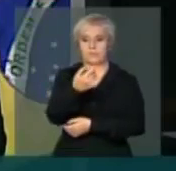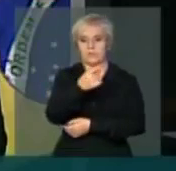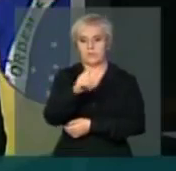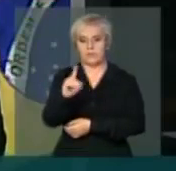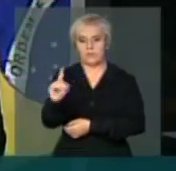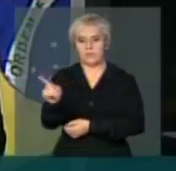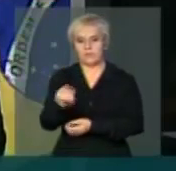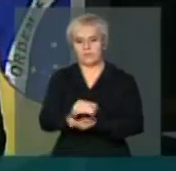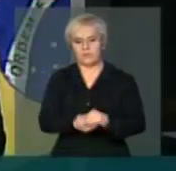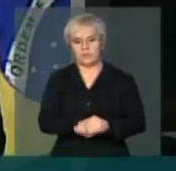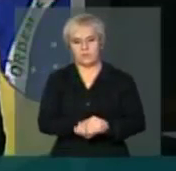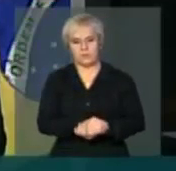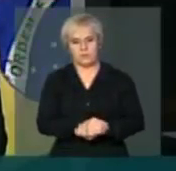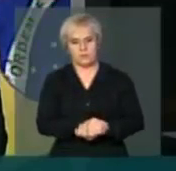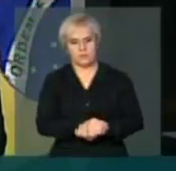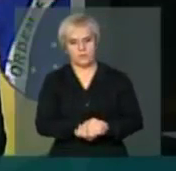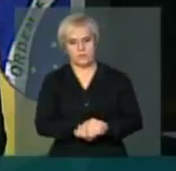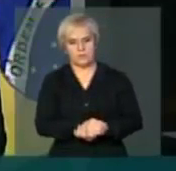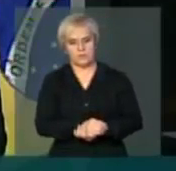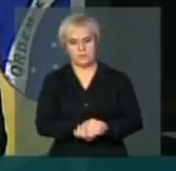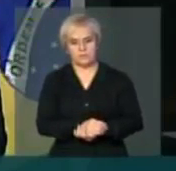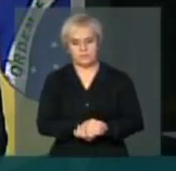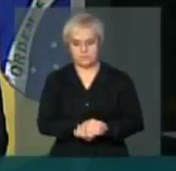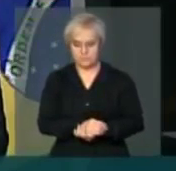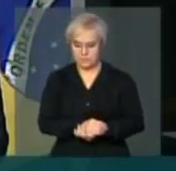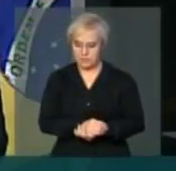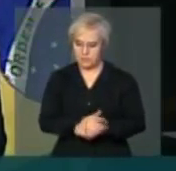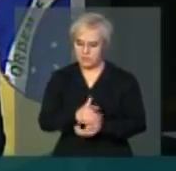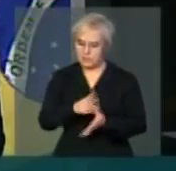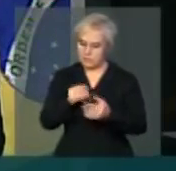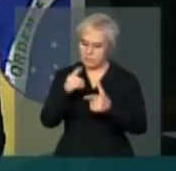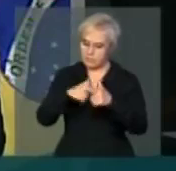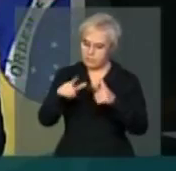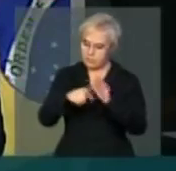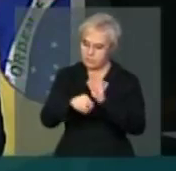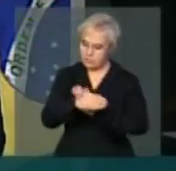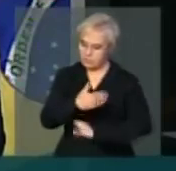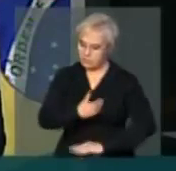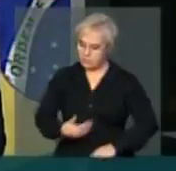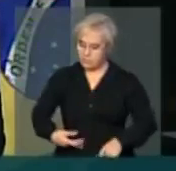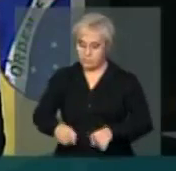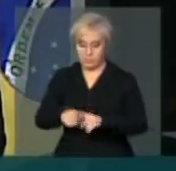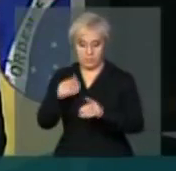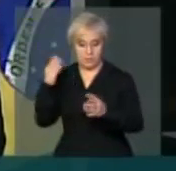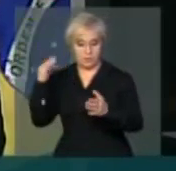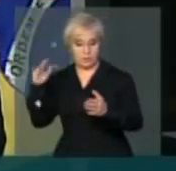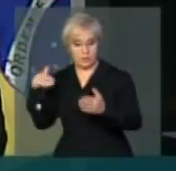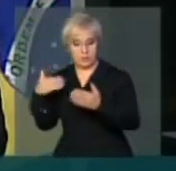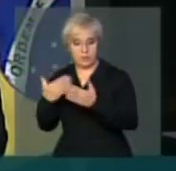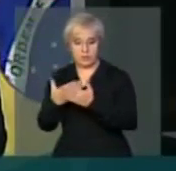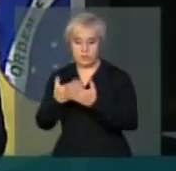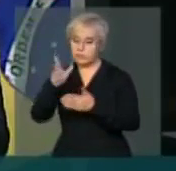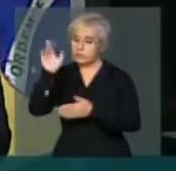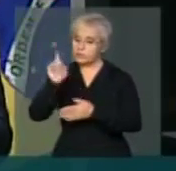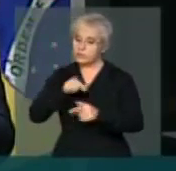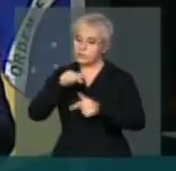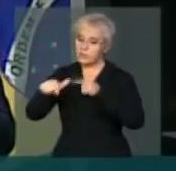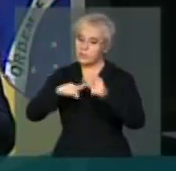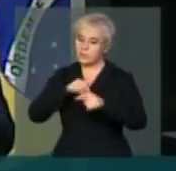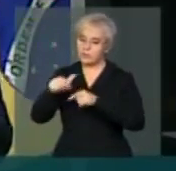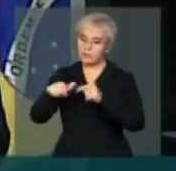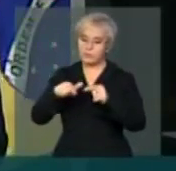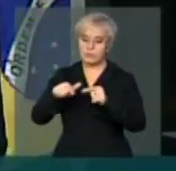Sob os auspícios dos argumentos da crise de governança, aí estão direitos até então inalienáveis dos trabalhadores